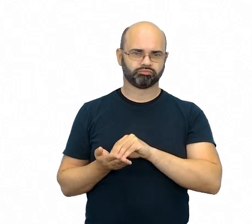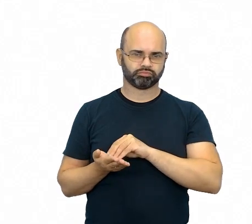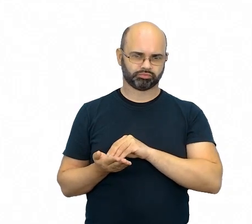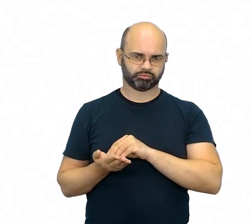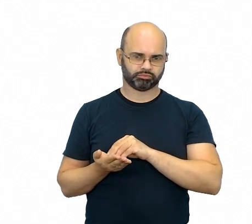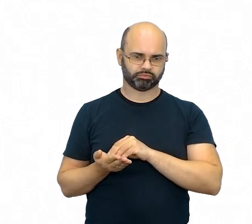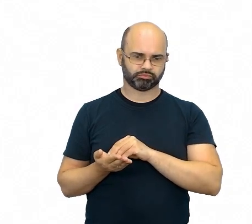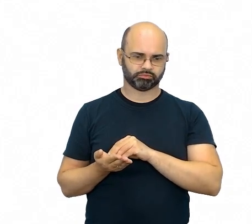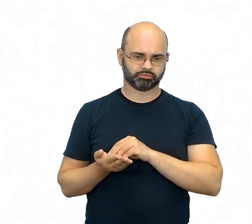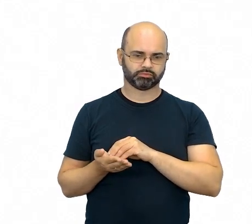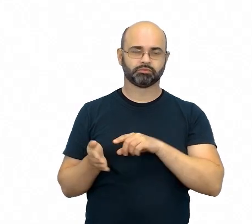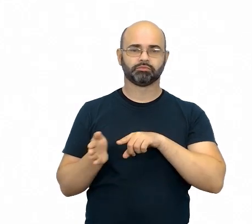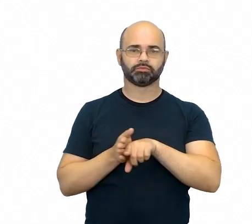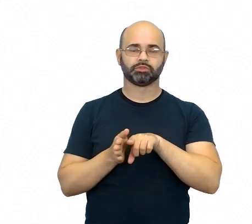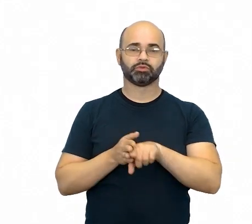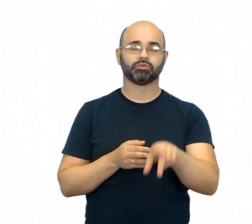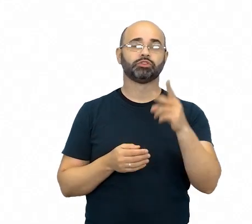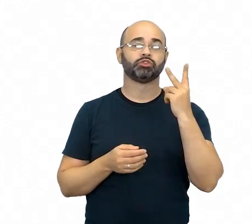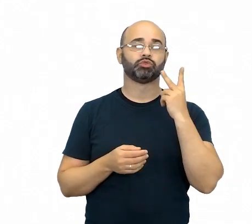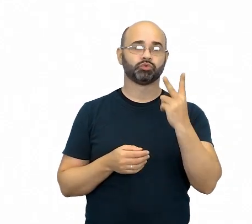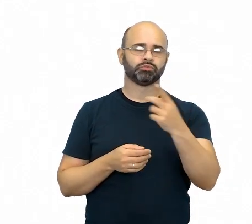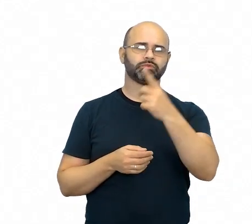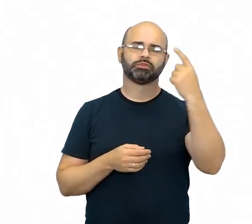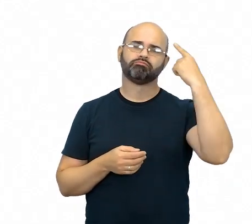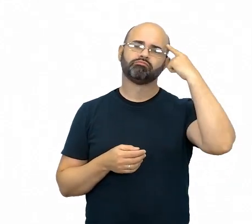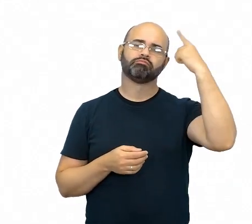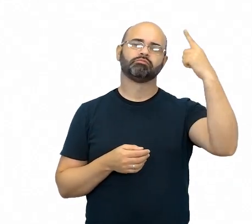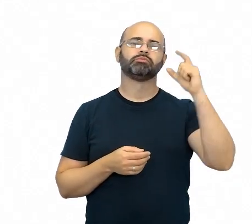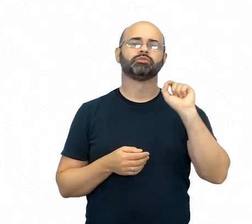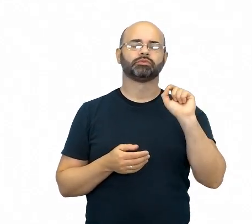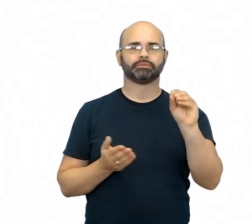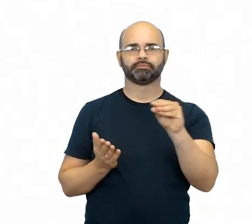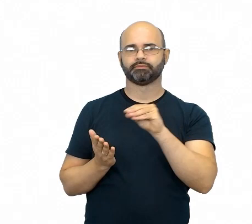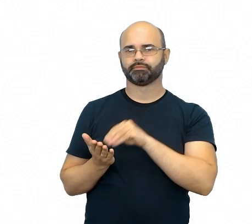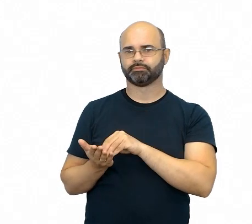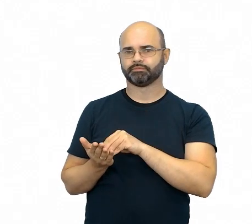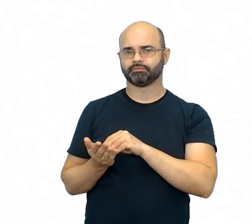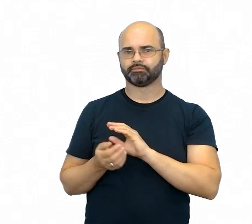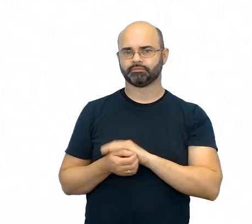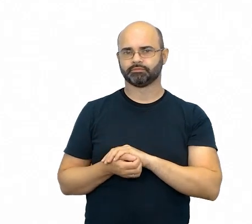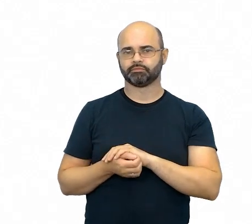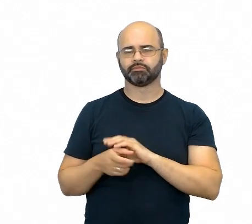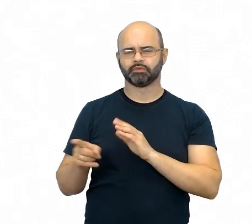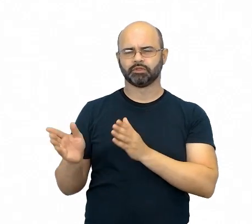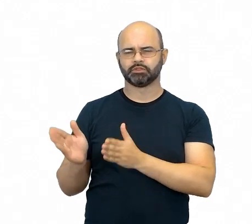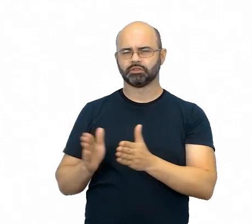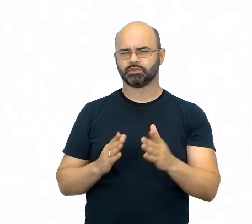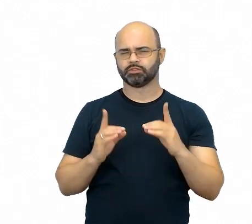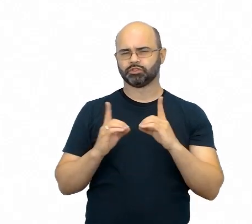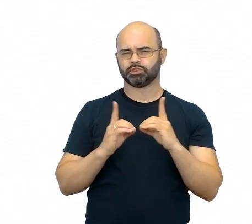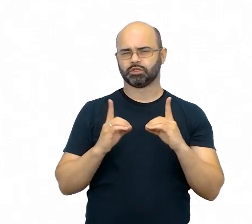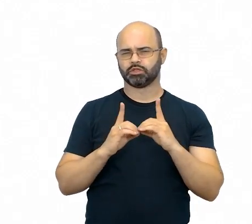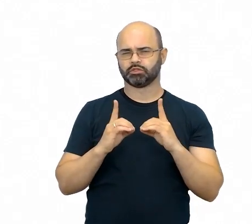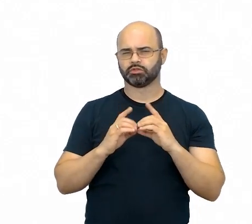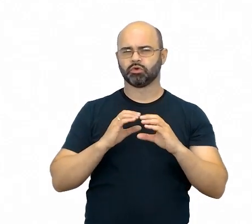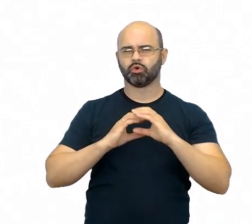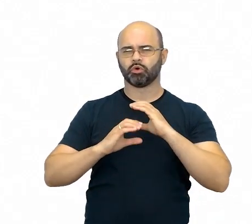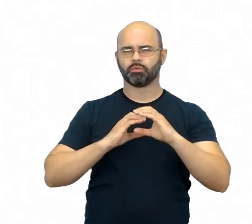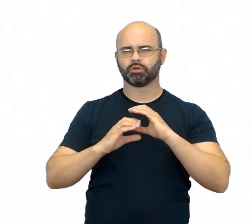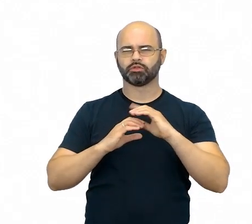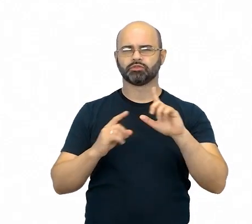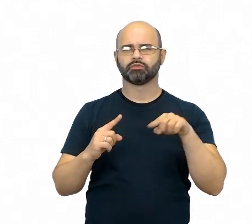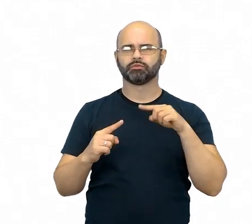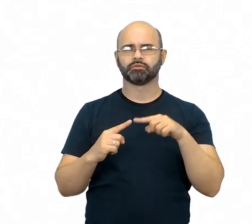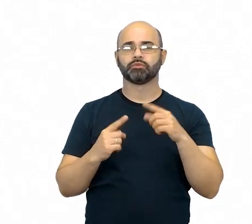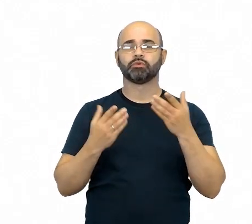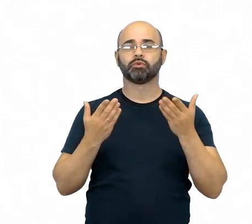2 perguntas. Qual o propósito comunicativo dessa sequência didática? E qual